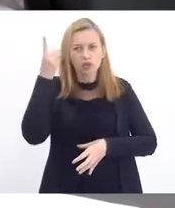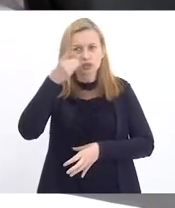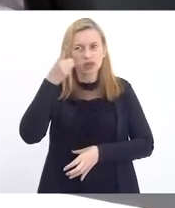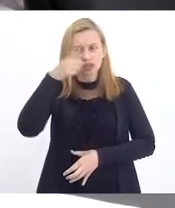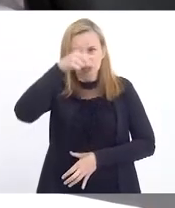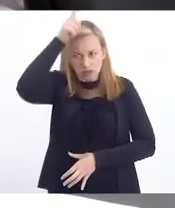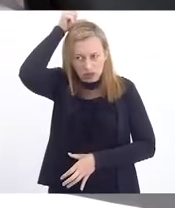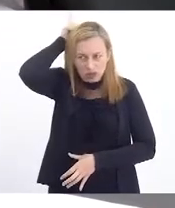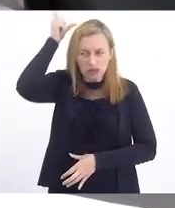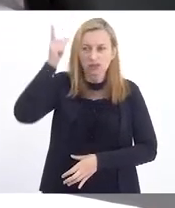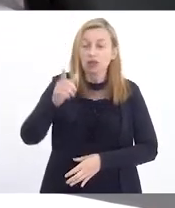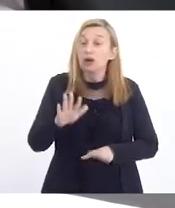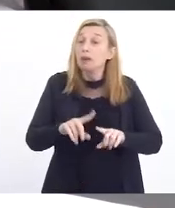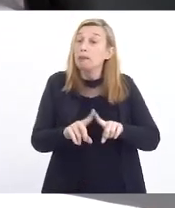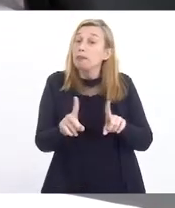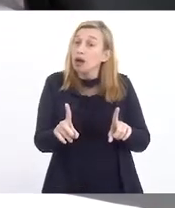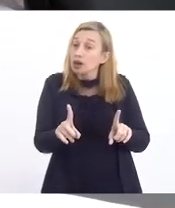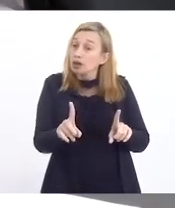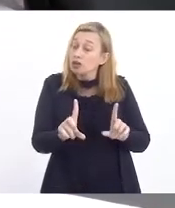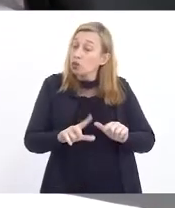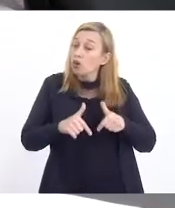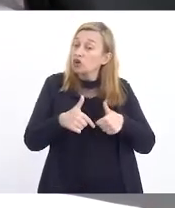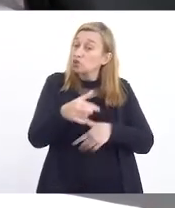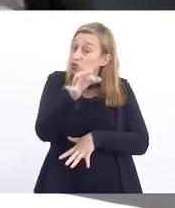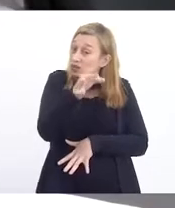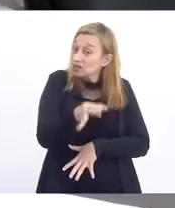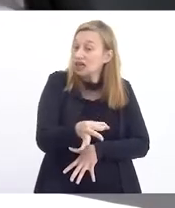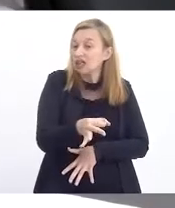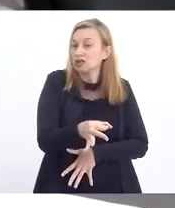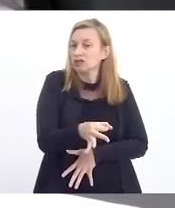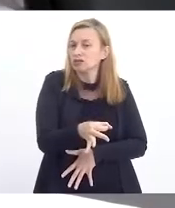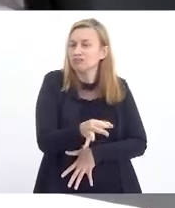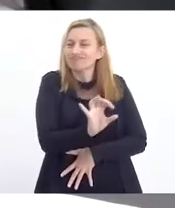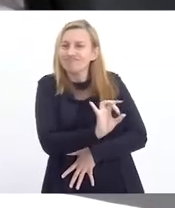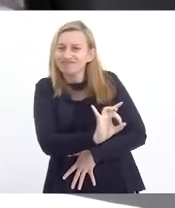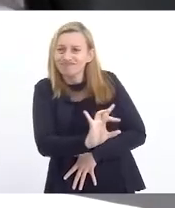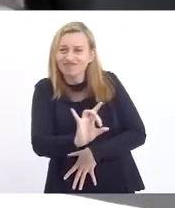Lucinha, mas ter ações concretas, e não cada um